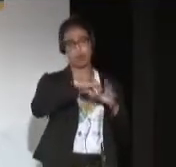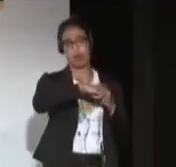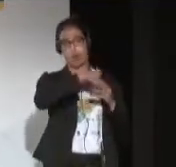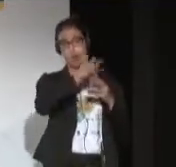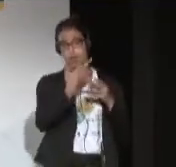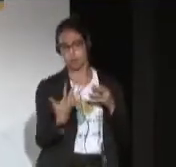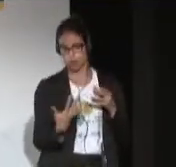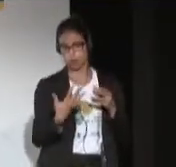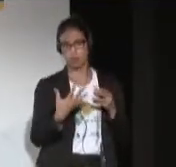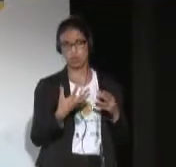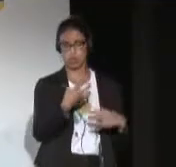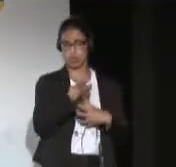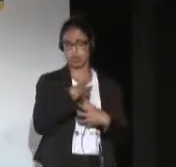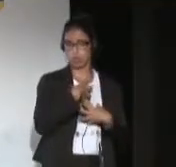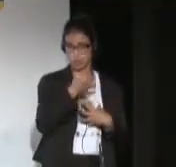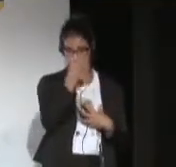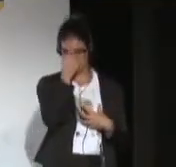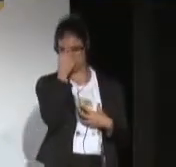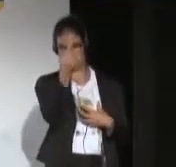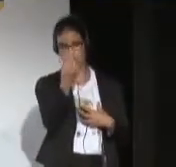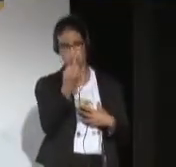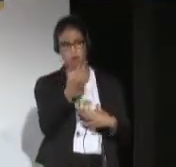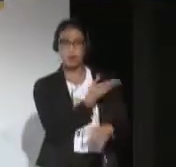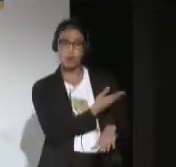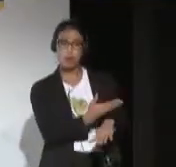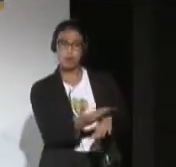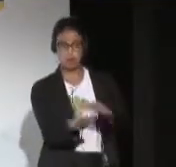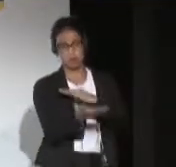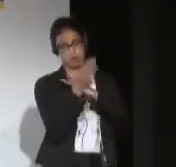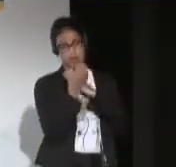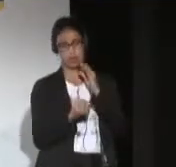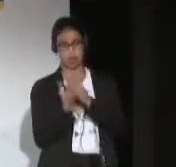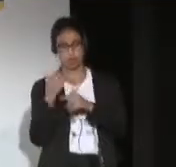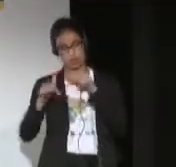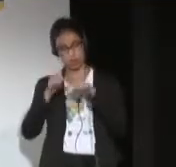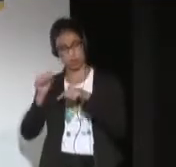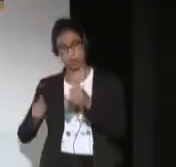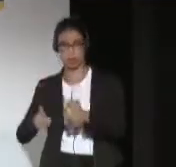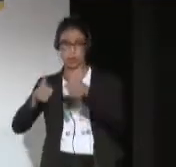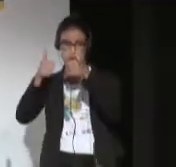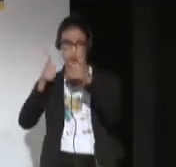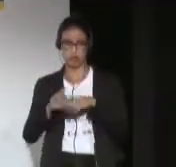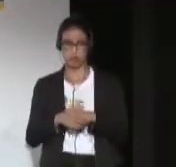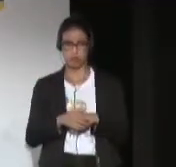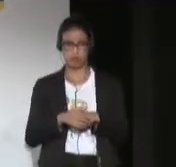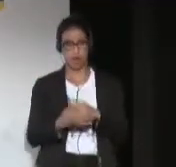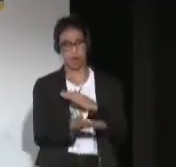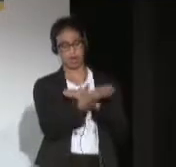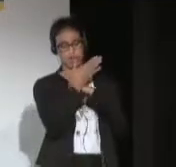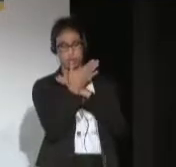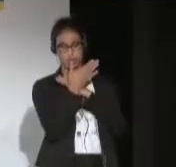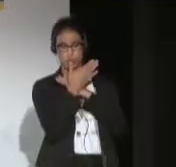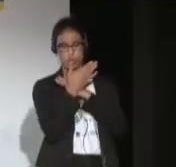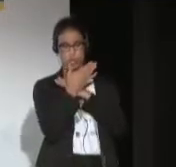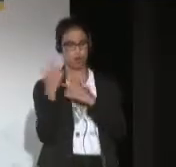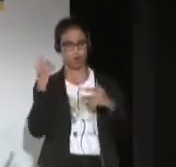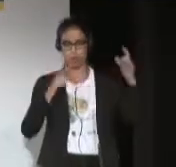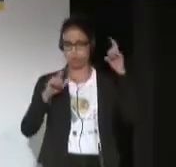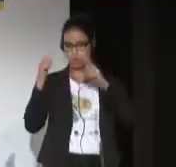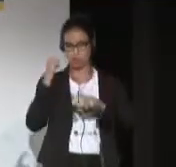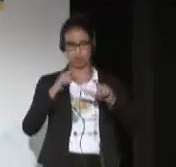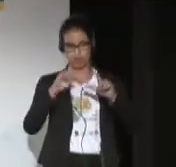formas de pensar, comportamentos que nos ajudam a realizar tarefas melhor, nos ajudam a ter mais sucesso naquilo que nós